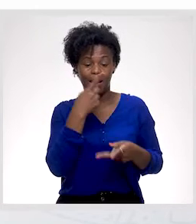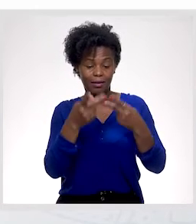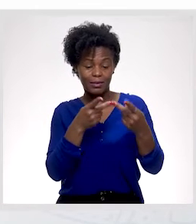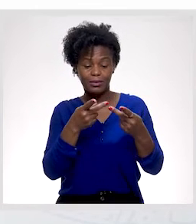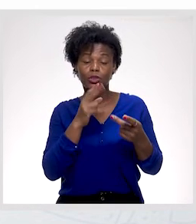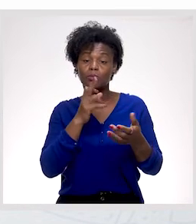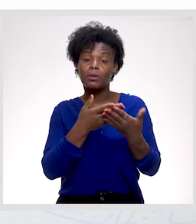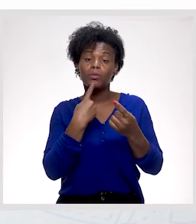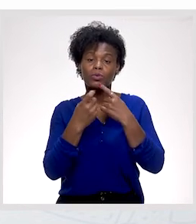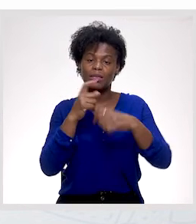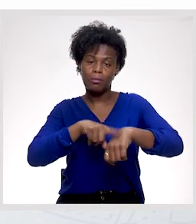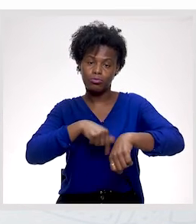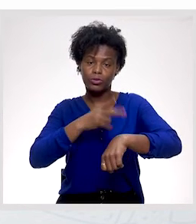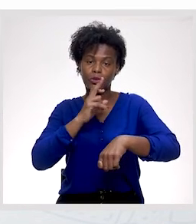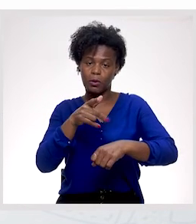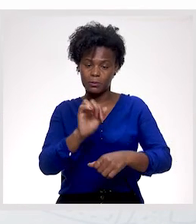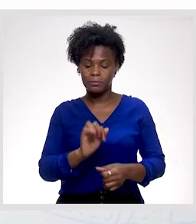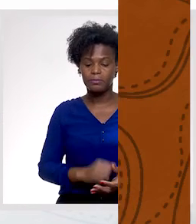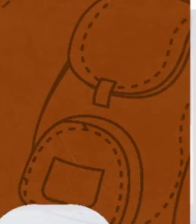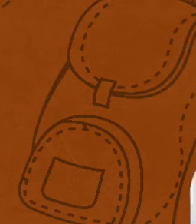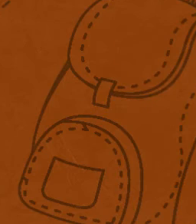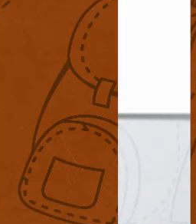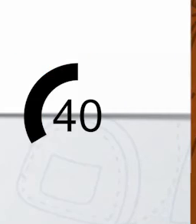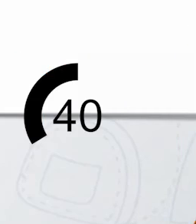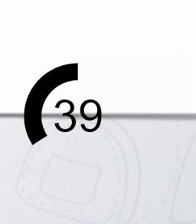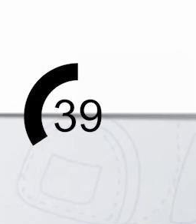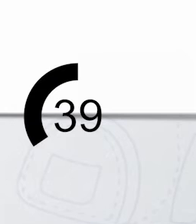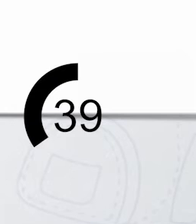ter um tempo para fazer isso.